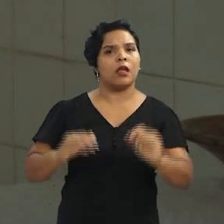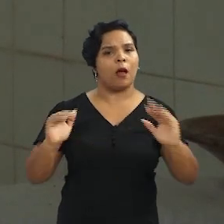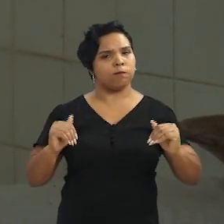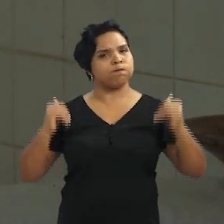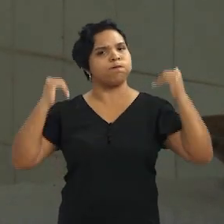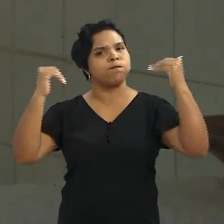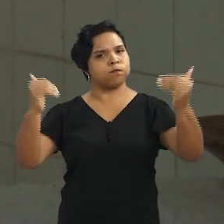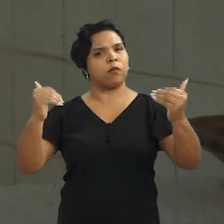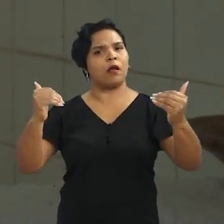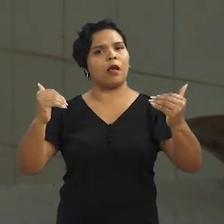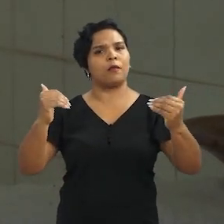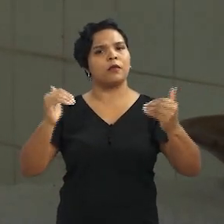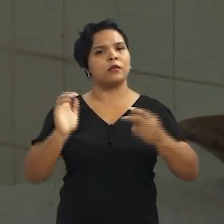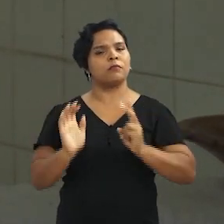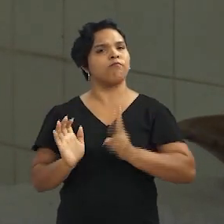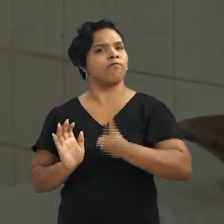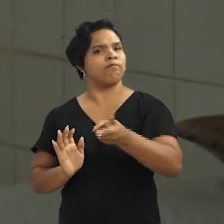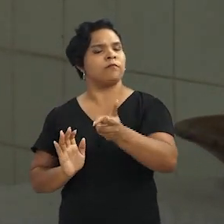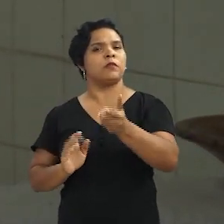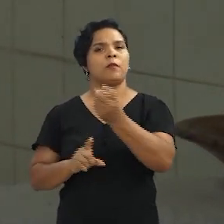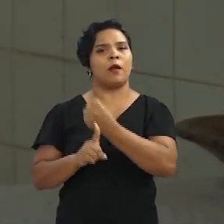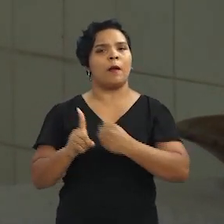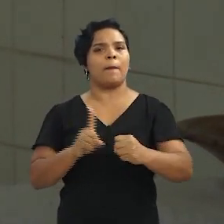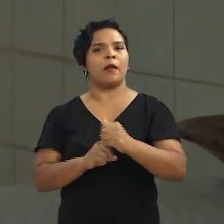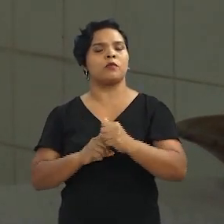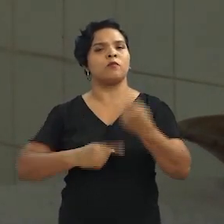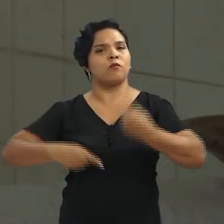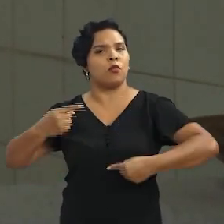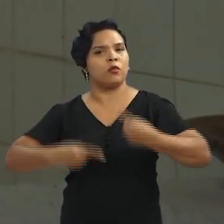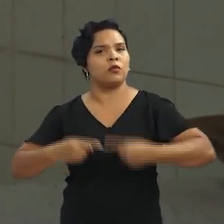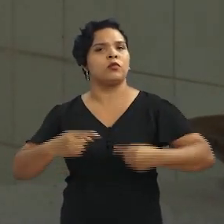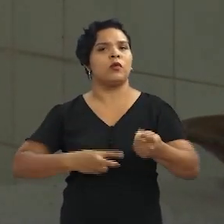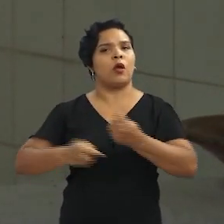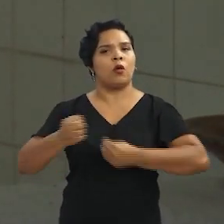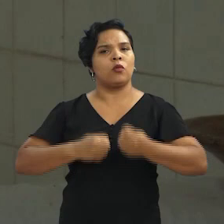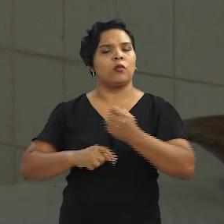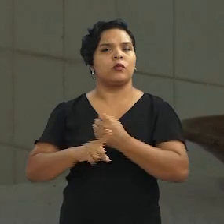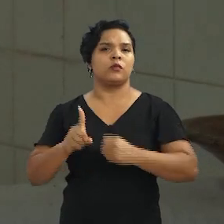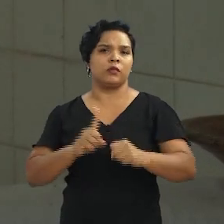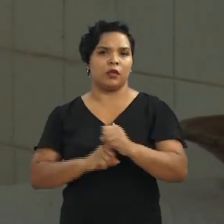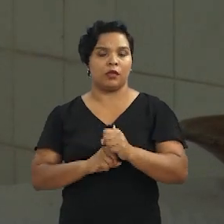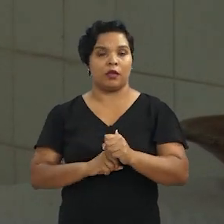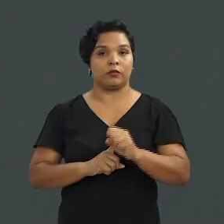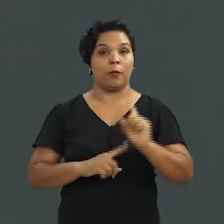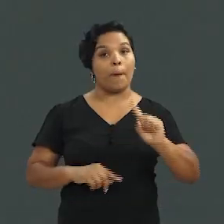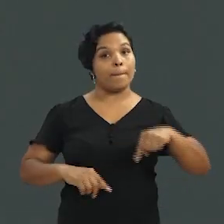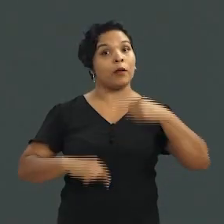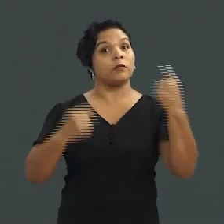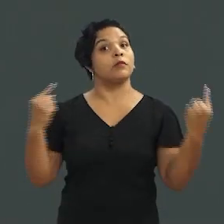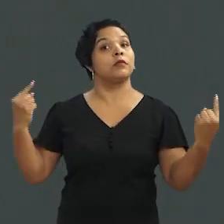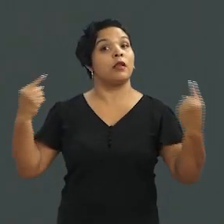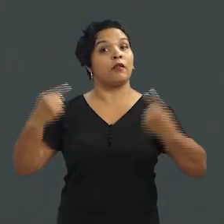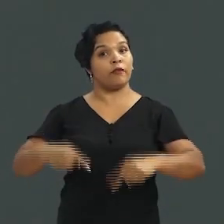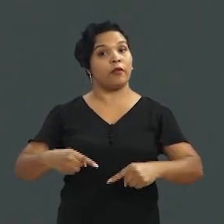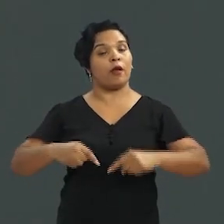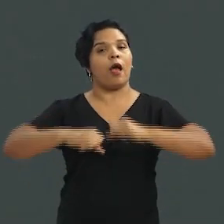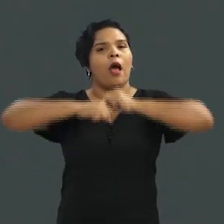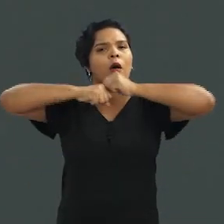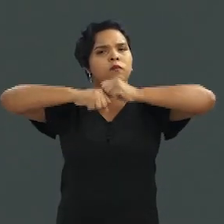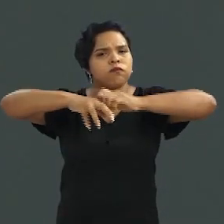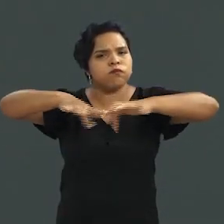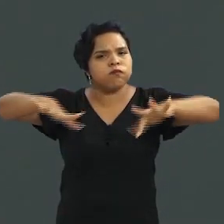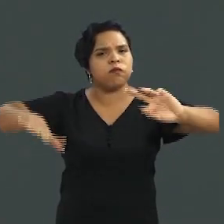o homem é um ser supremo que define os aspectos sociais, políticos e econômicos de uma sociedade. O próximo